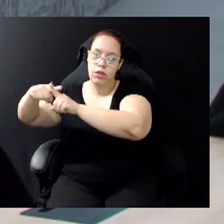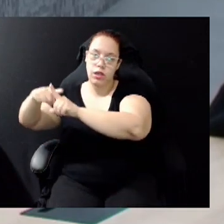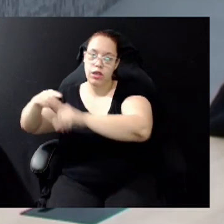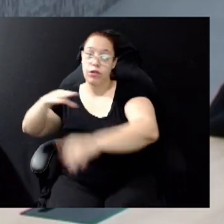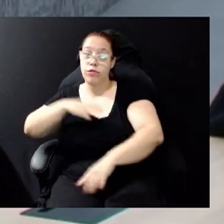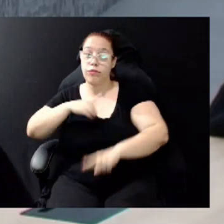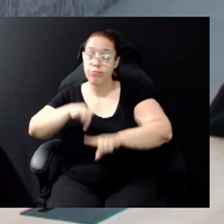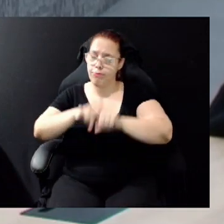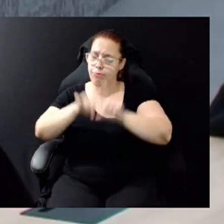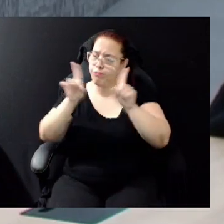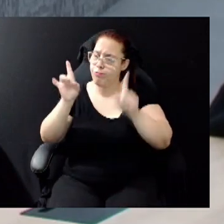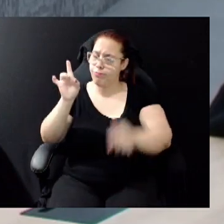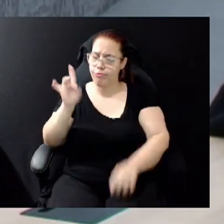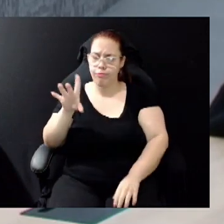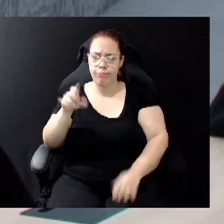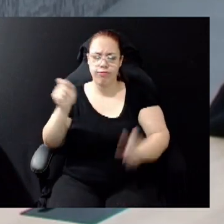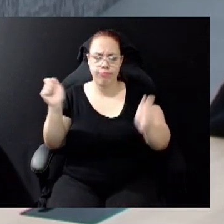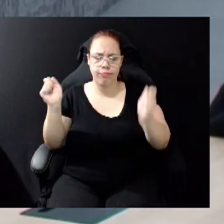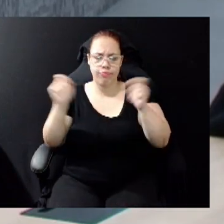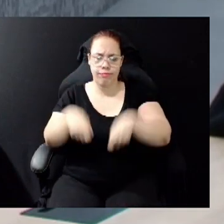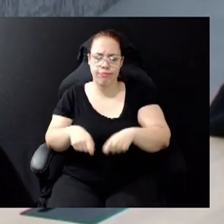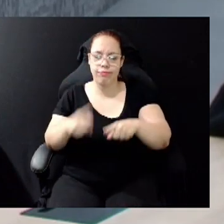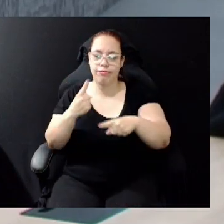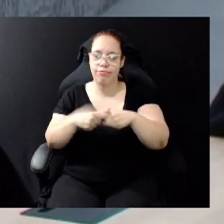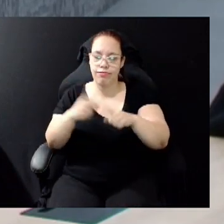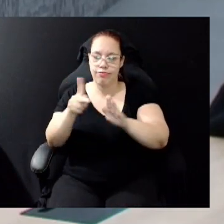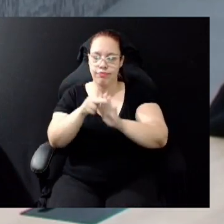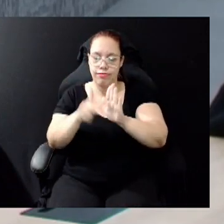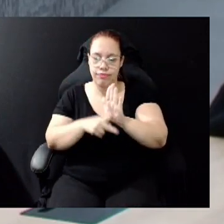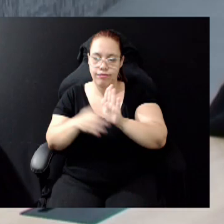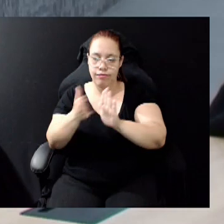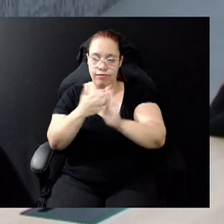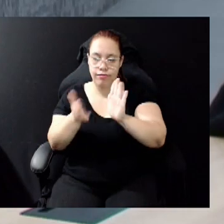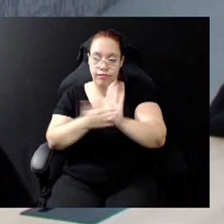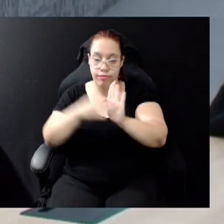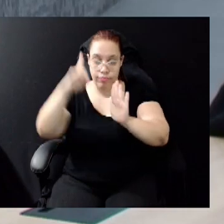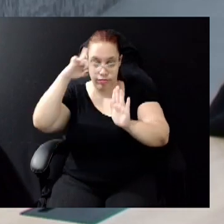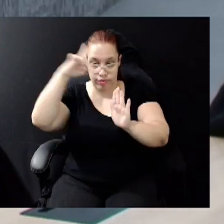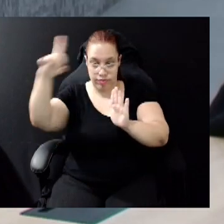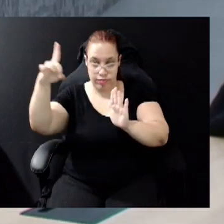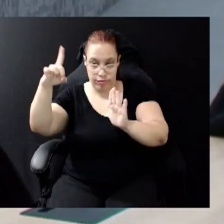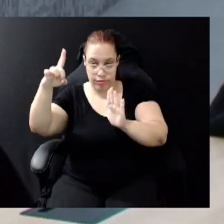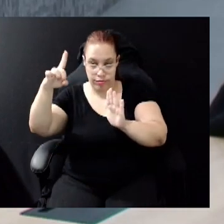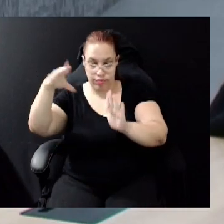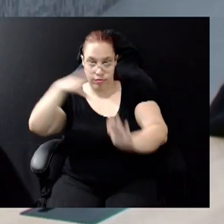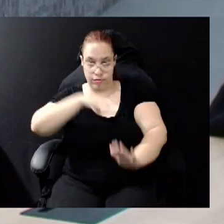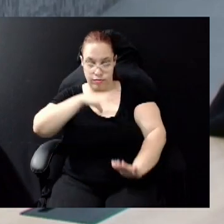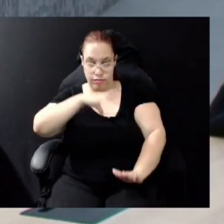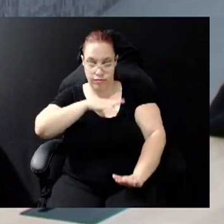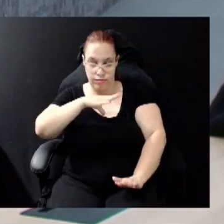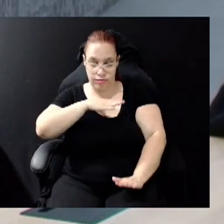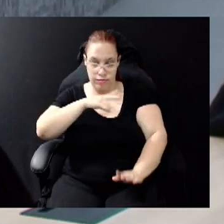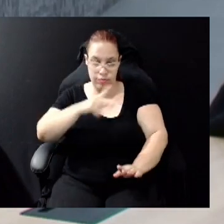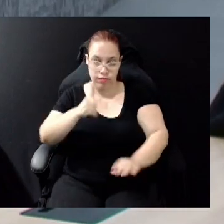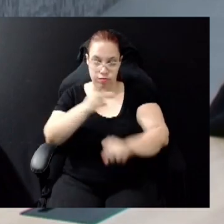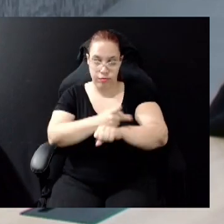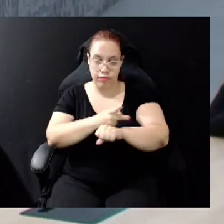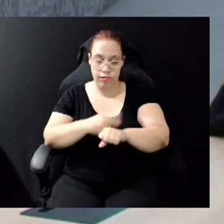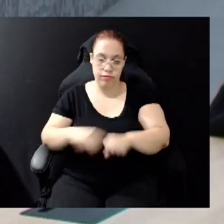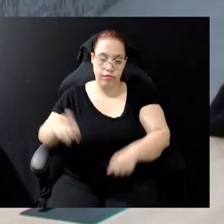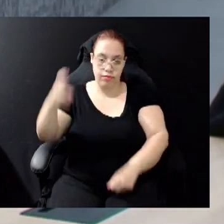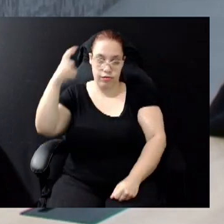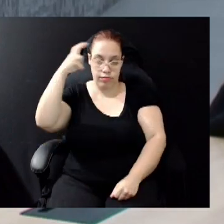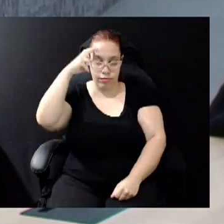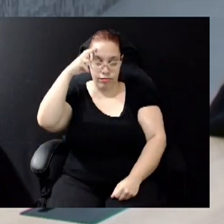só foi possível porque a proposta que institui o Dia Municipal do Patrimônio Cultural Funerário